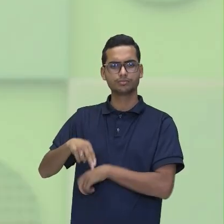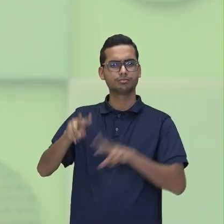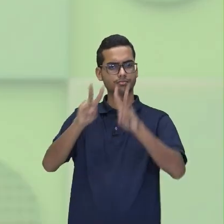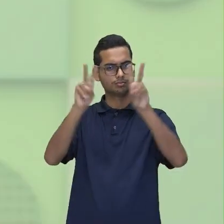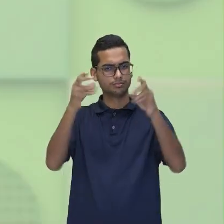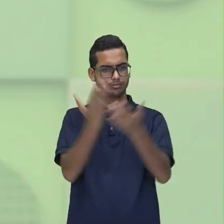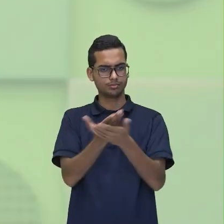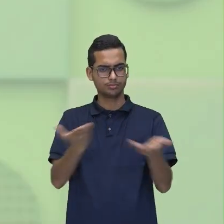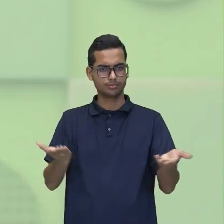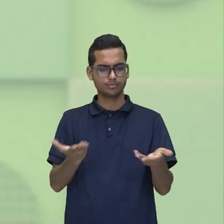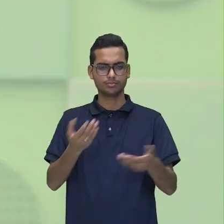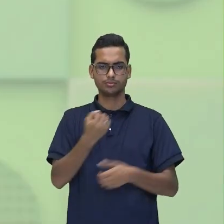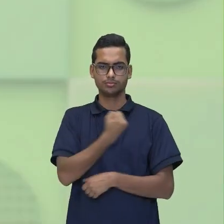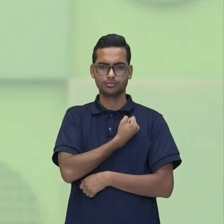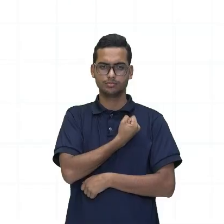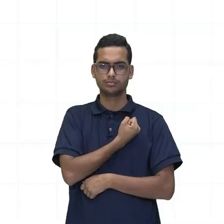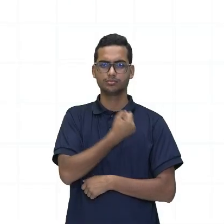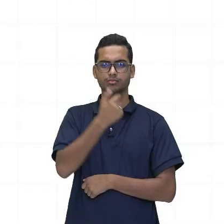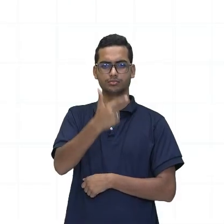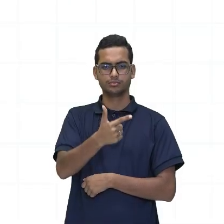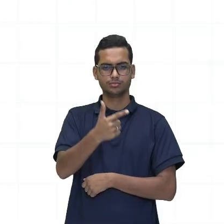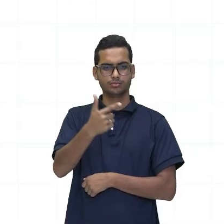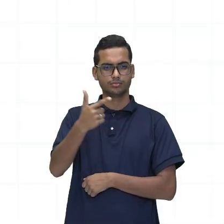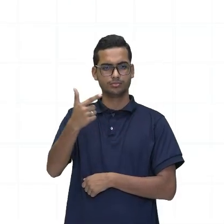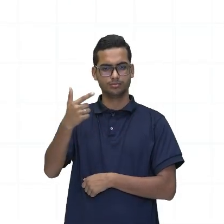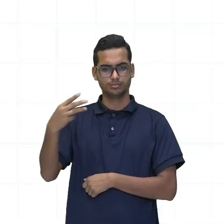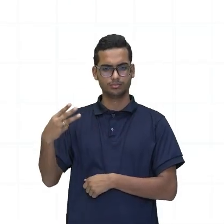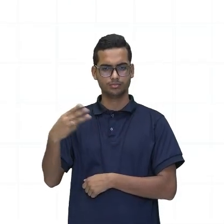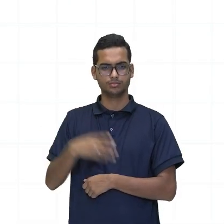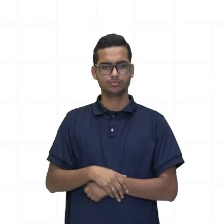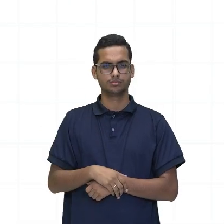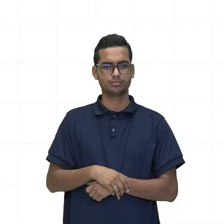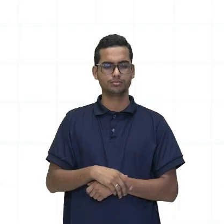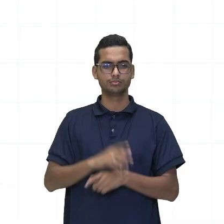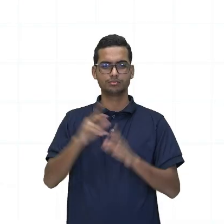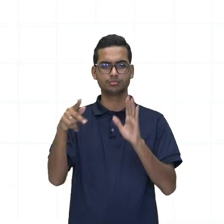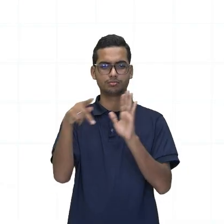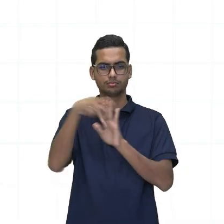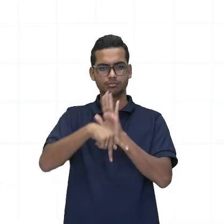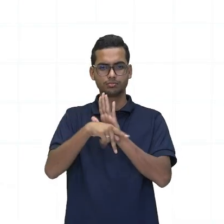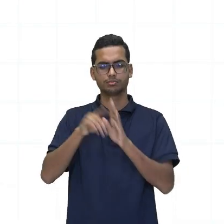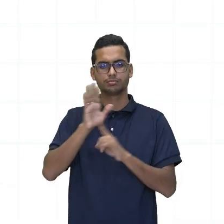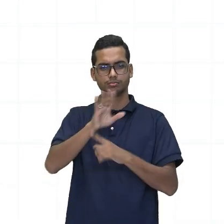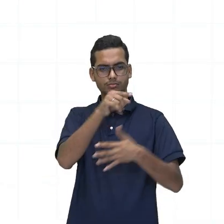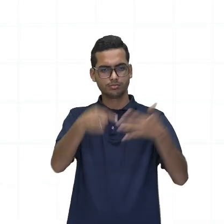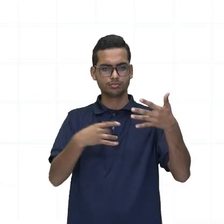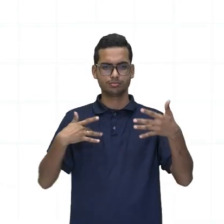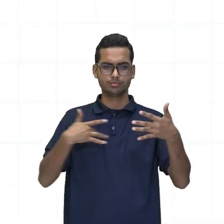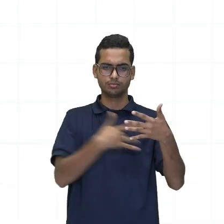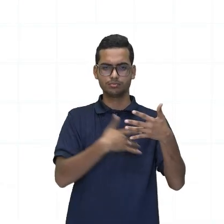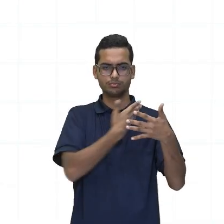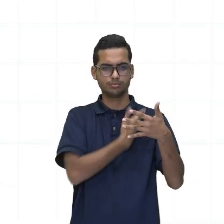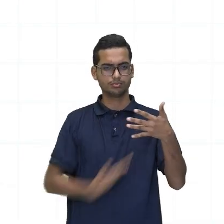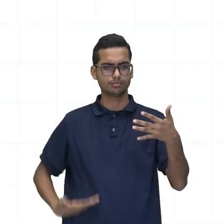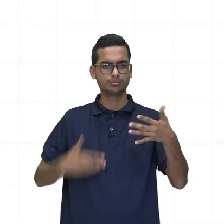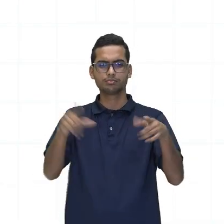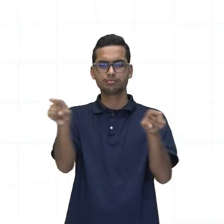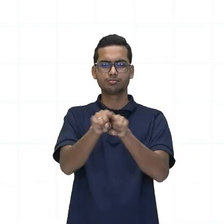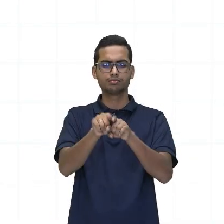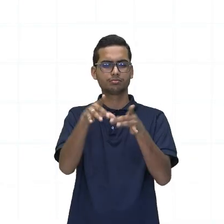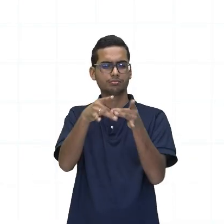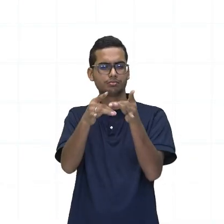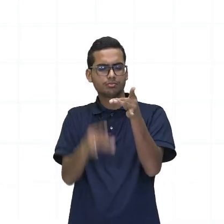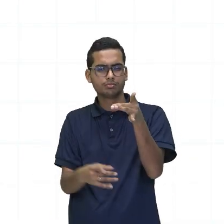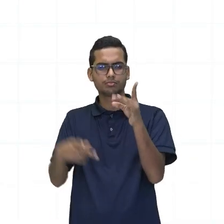na nossa aula 23. Programas e indicadores de saúde, e no detalhamento nós vamos ver